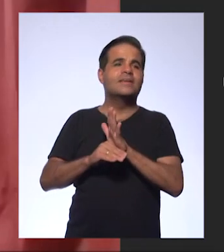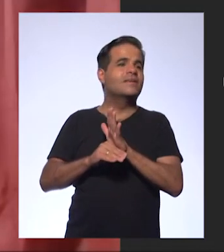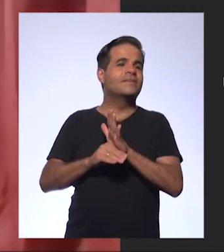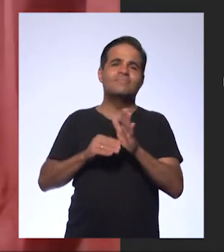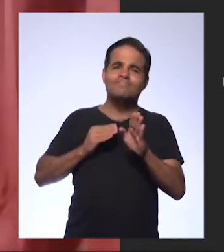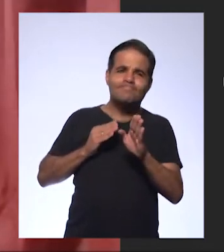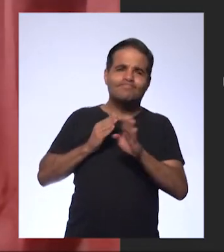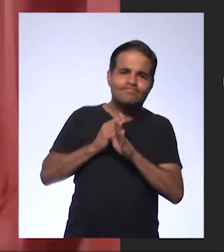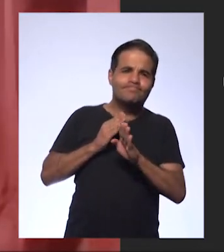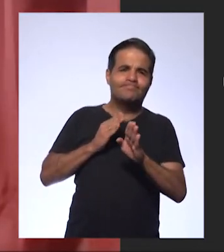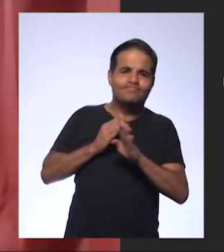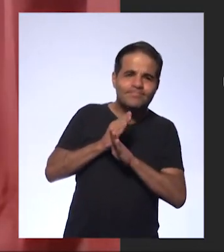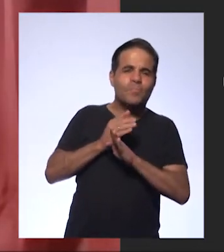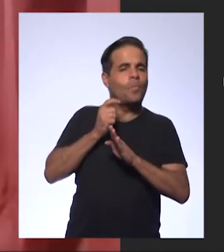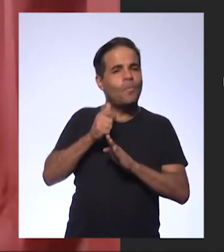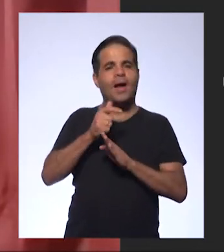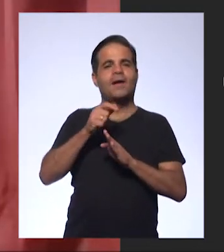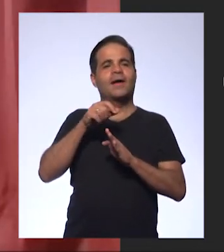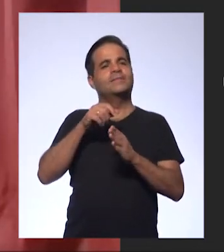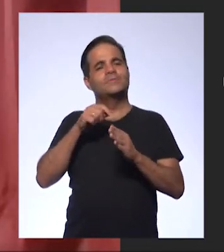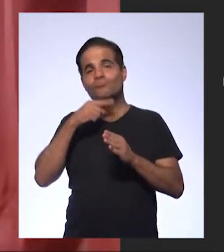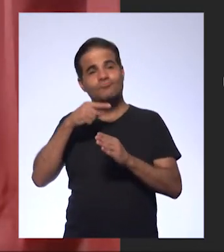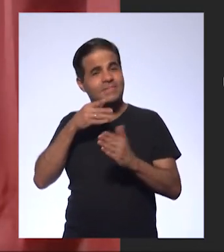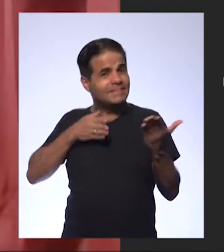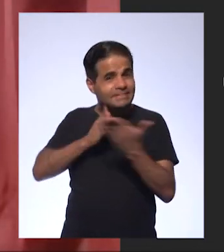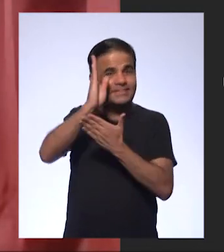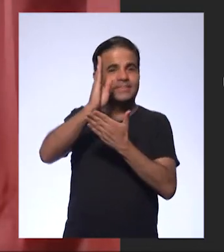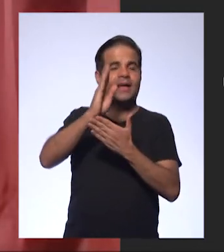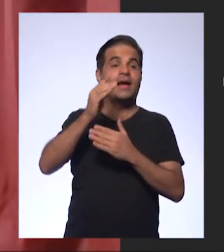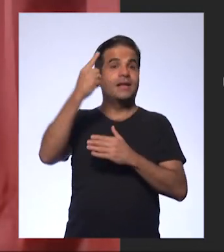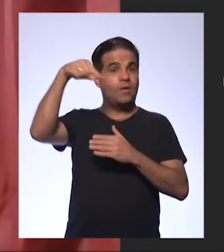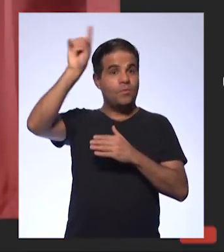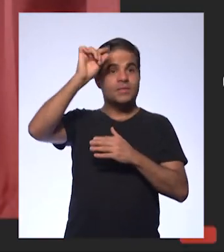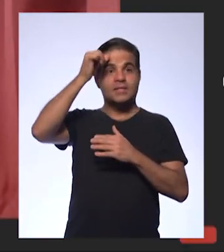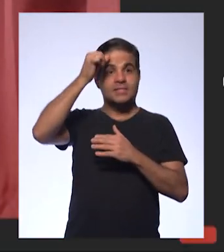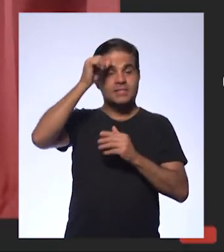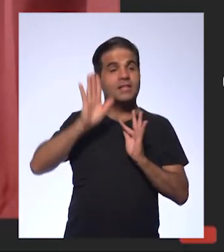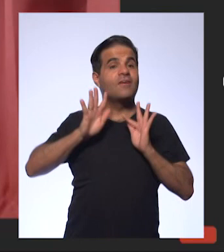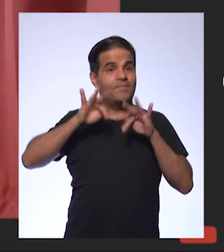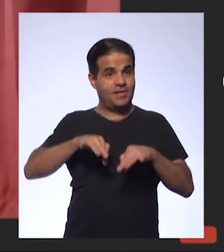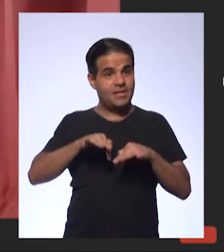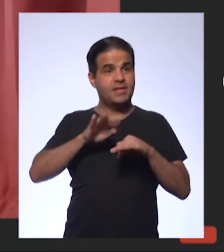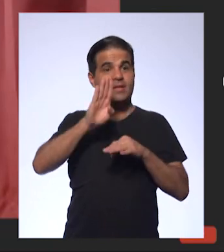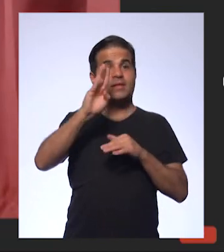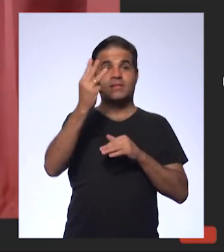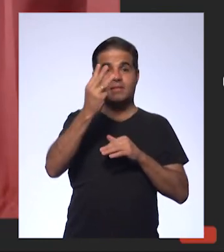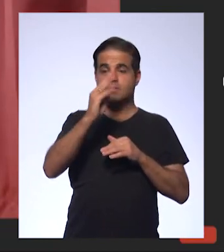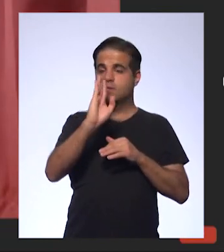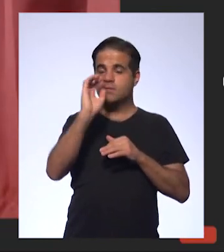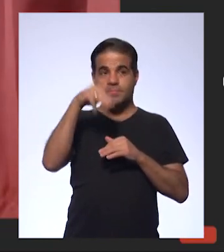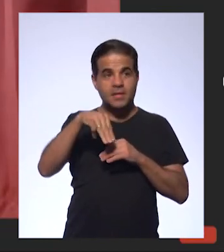na trave, nunca acertava o gol. E nessa sexta-feira, né, na finalização desse terceiro